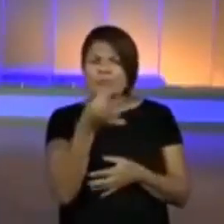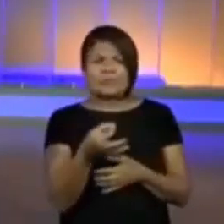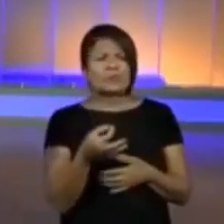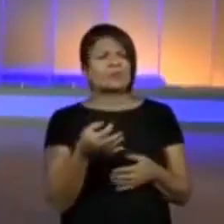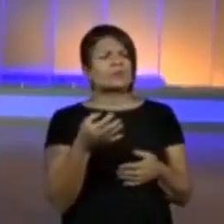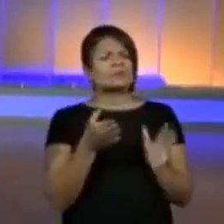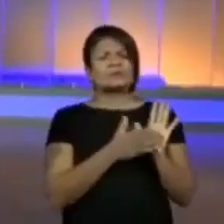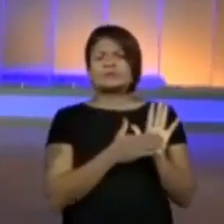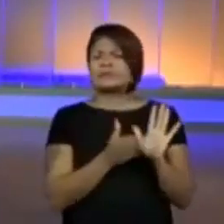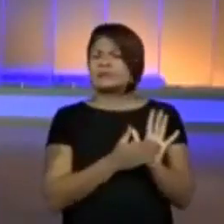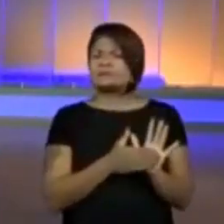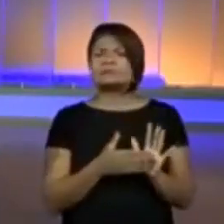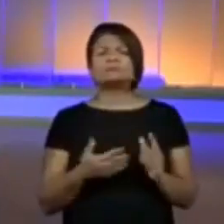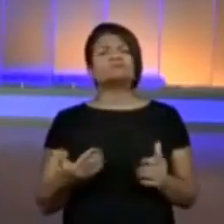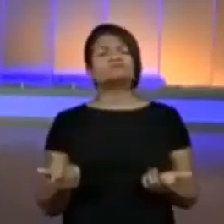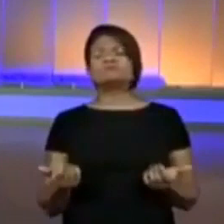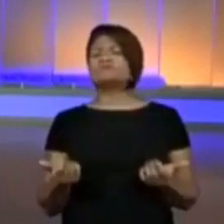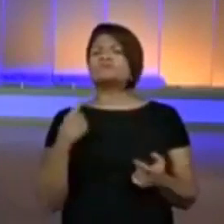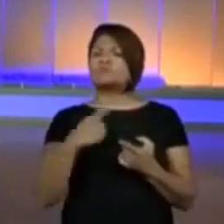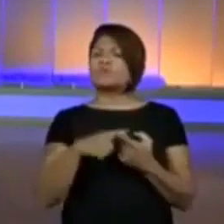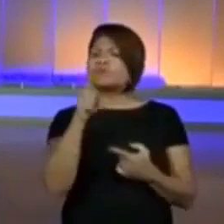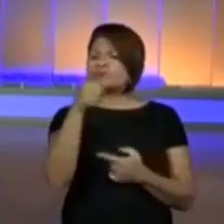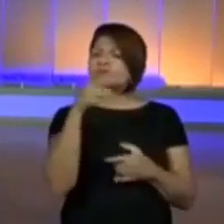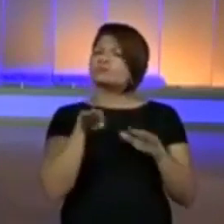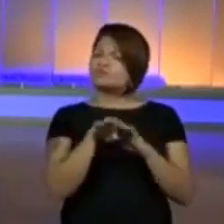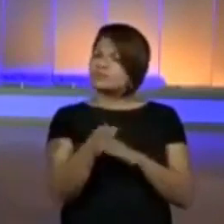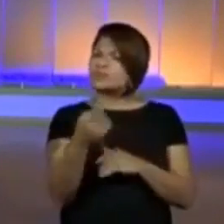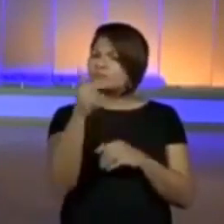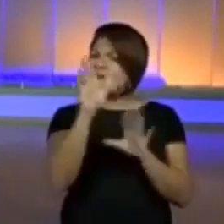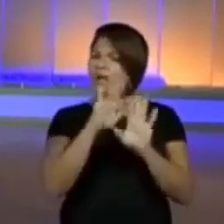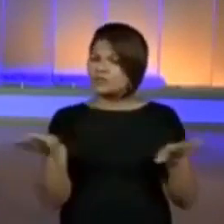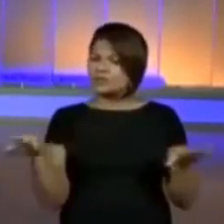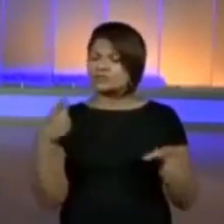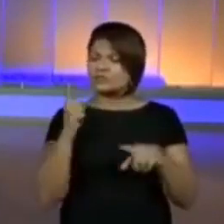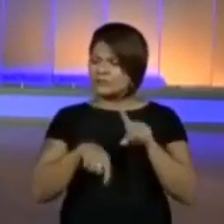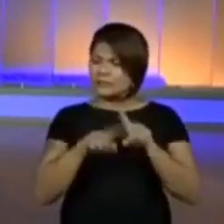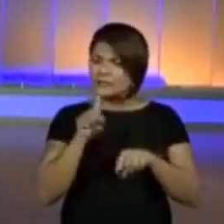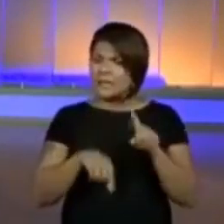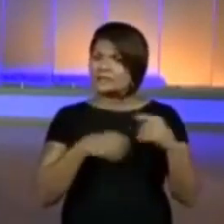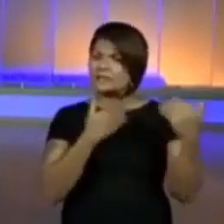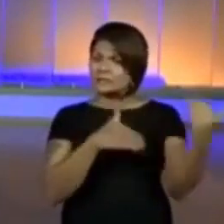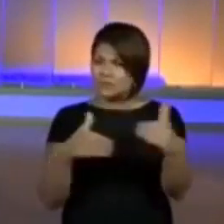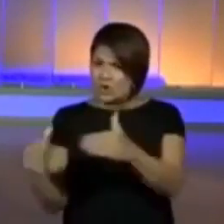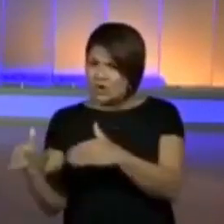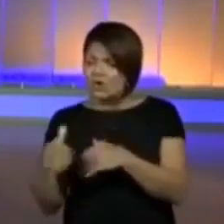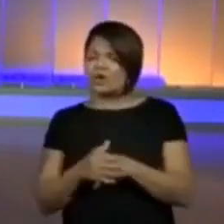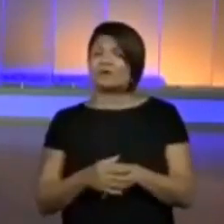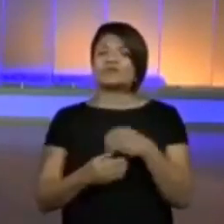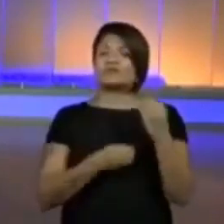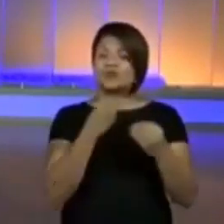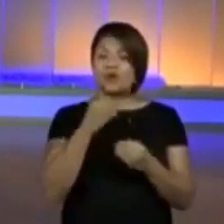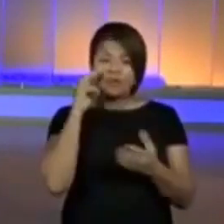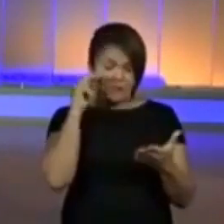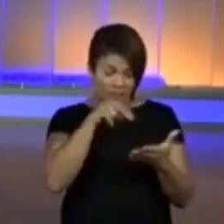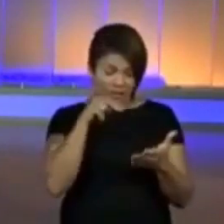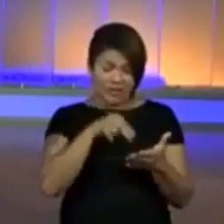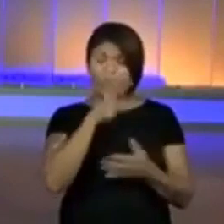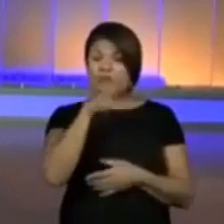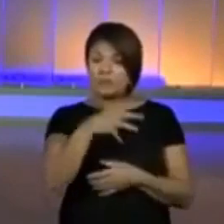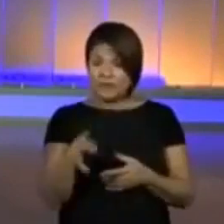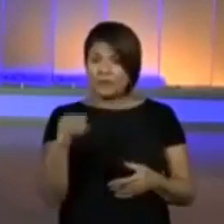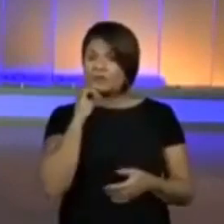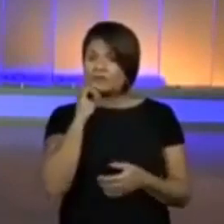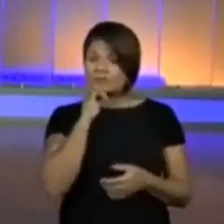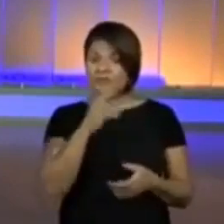você, aluno, você está bem acostumado com isso, né? Nos nossos materiais, nas provas, como a gente lê a tabela. Se eu quisesse, por